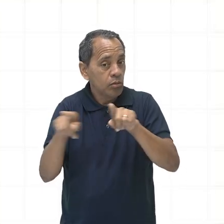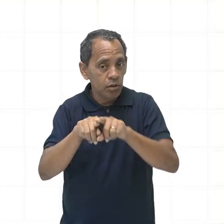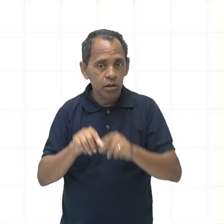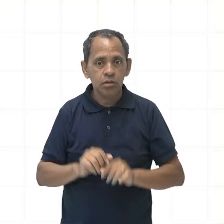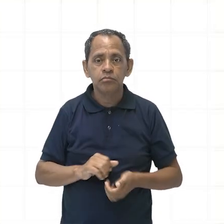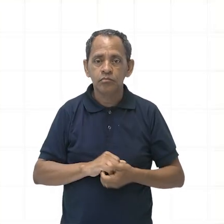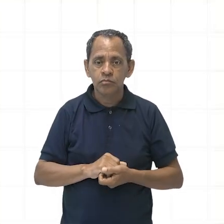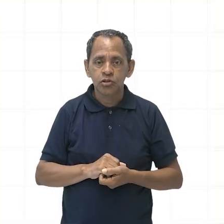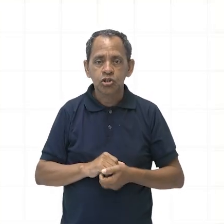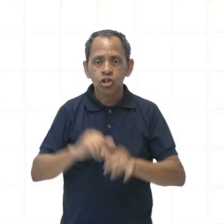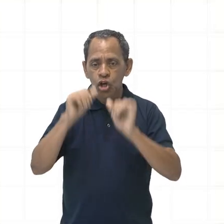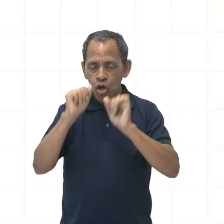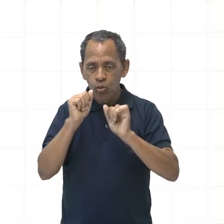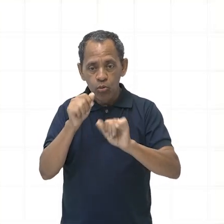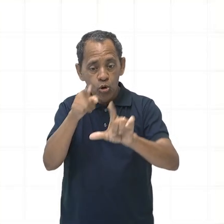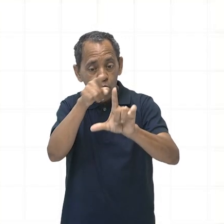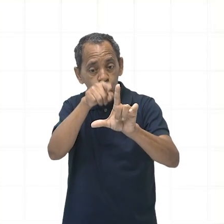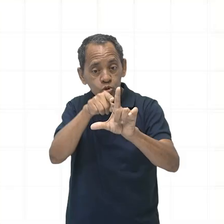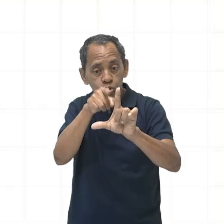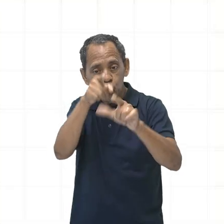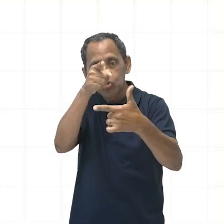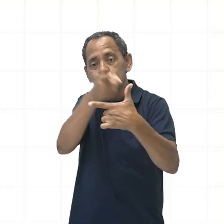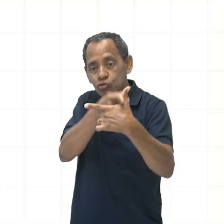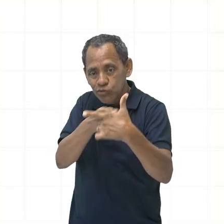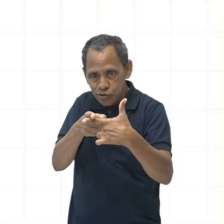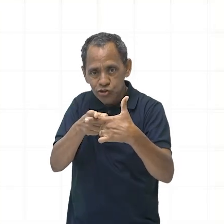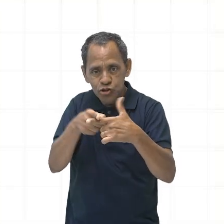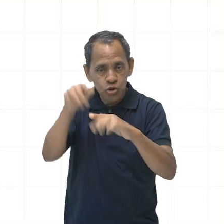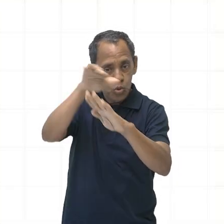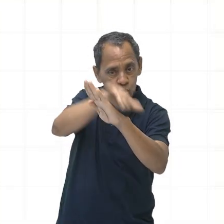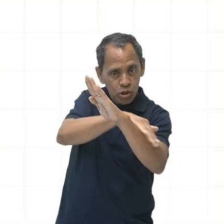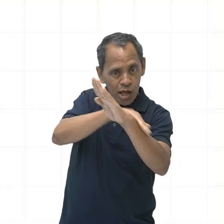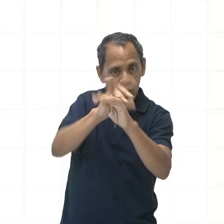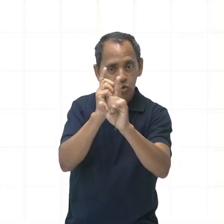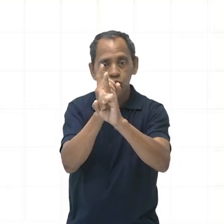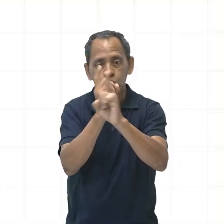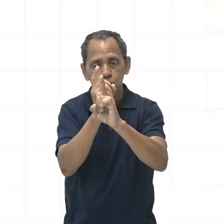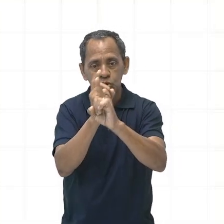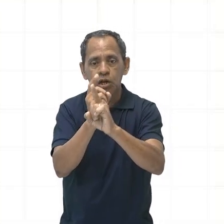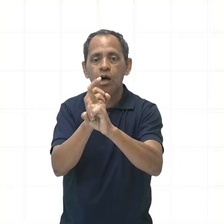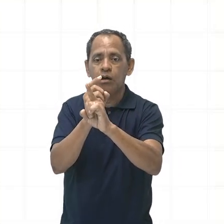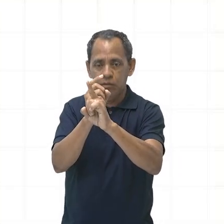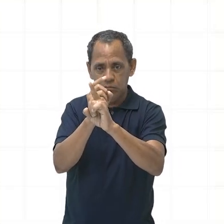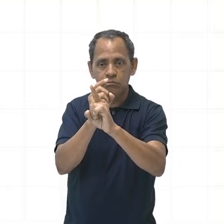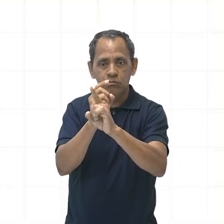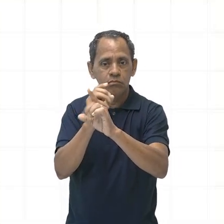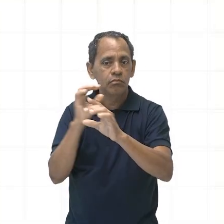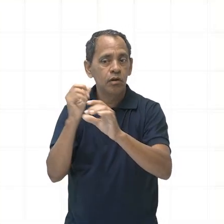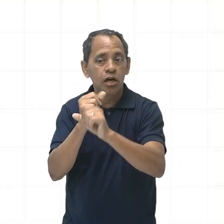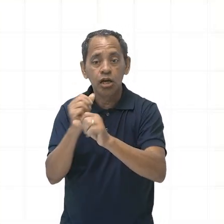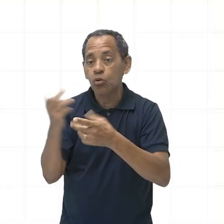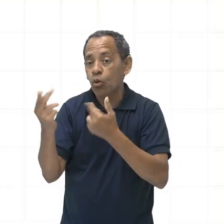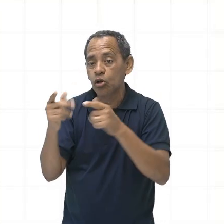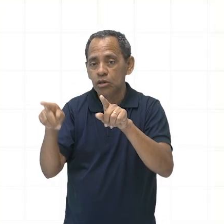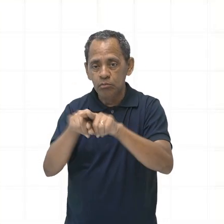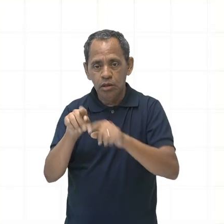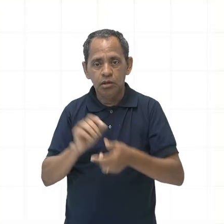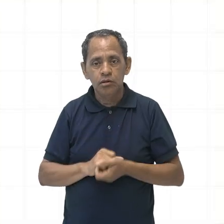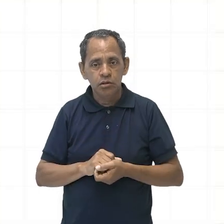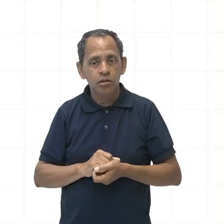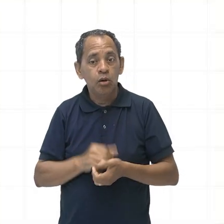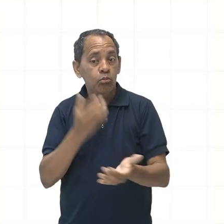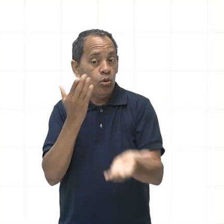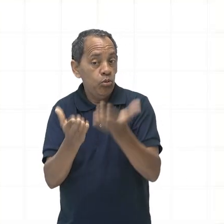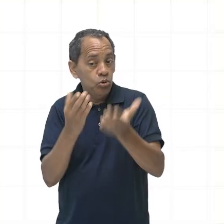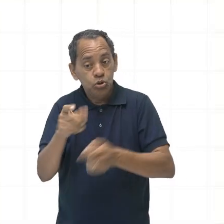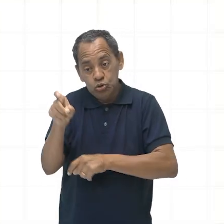posso dividir aqui os seus lados e encontrar a mesma medida aqui proporcional para x, né? Então, eu vou fazer